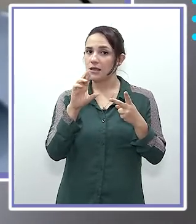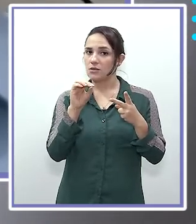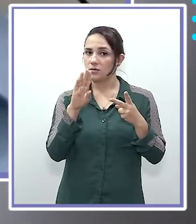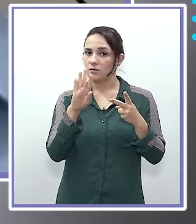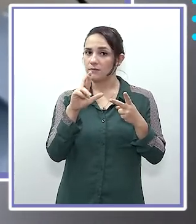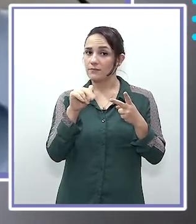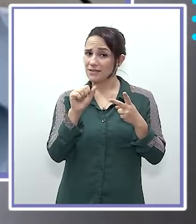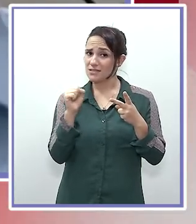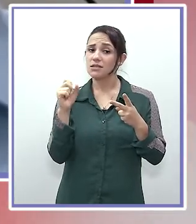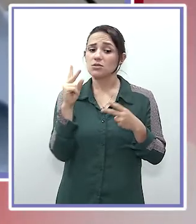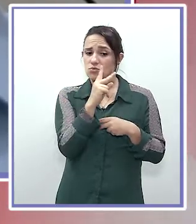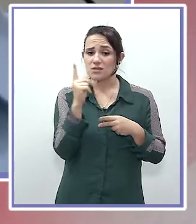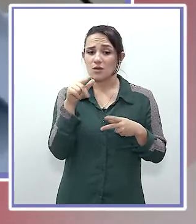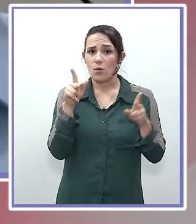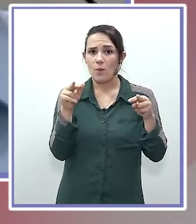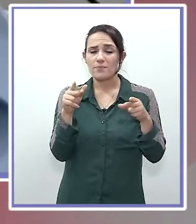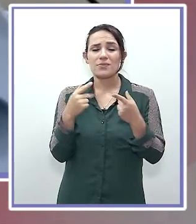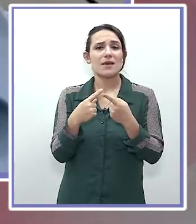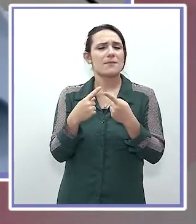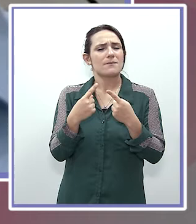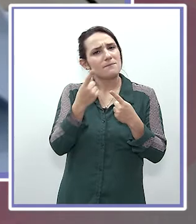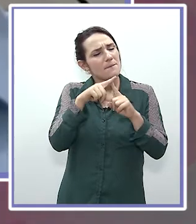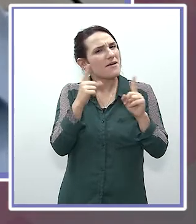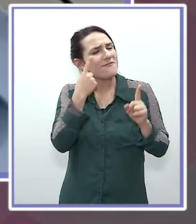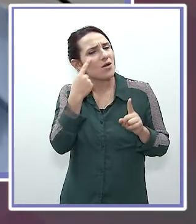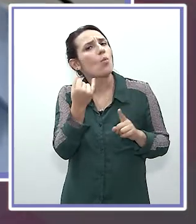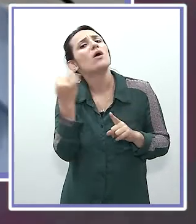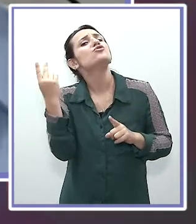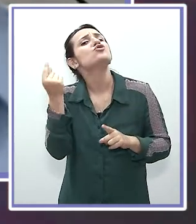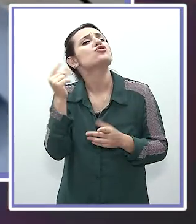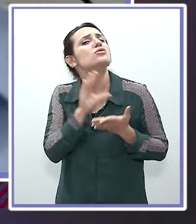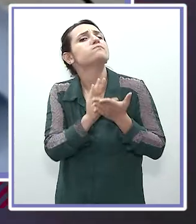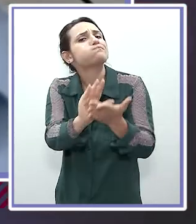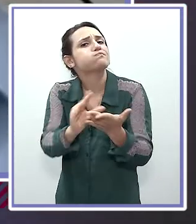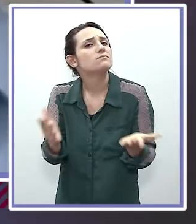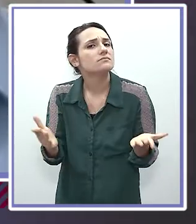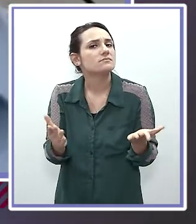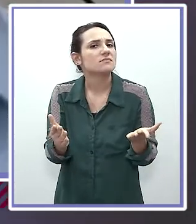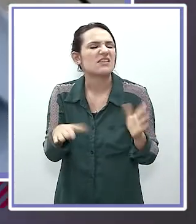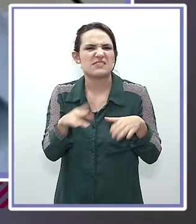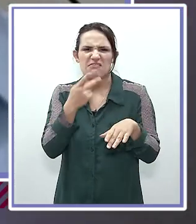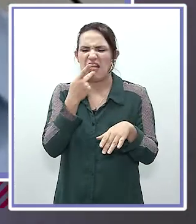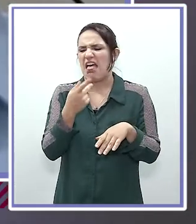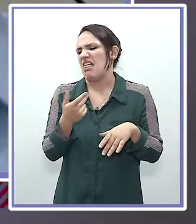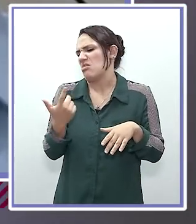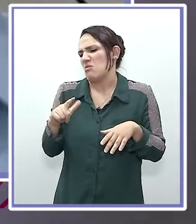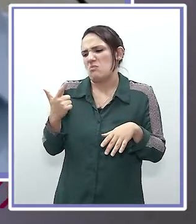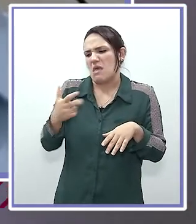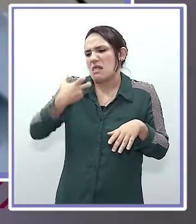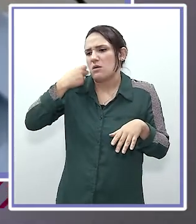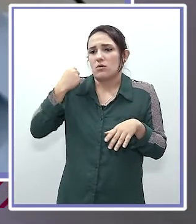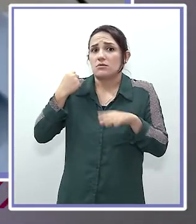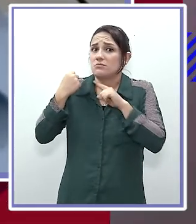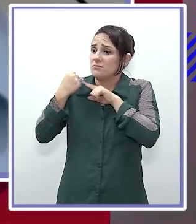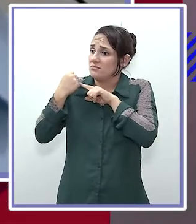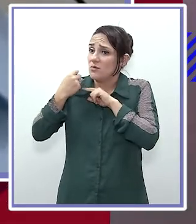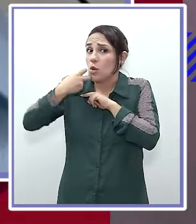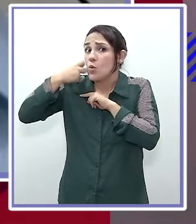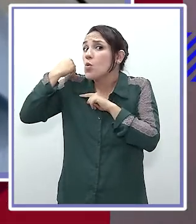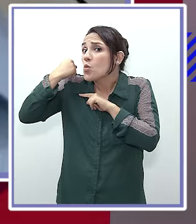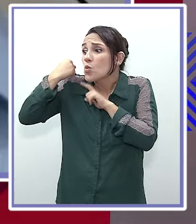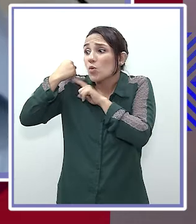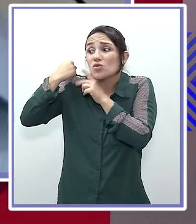em transmissão, em distribuição, é impressionante. E aí depois as pessoas falam que não tem lucro, mas não é isso, né? Você tem